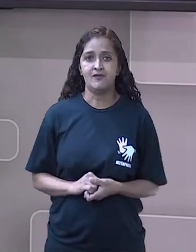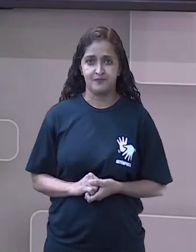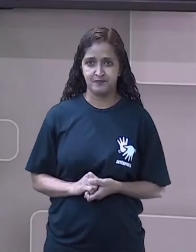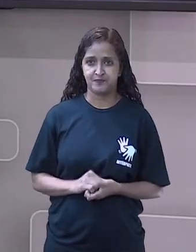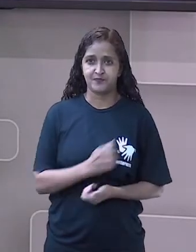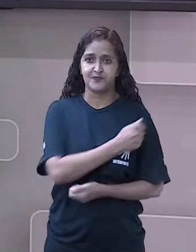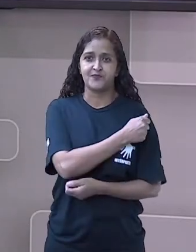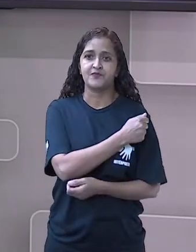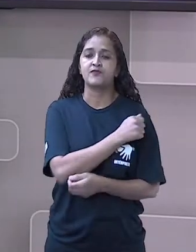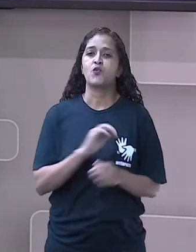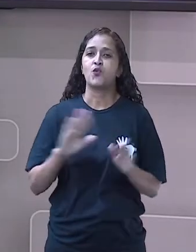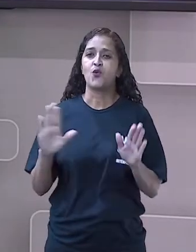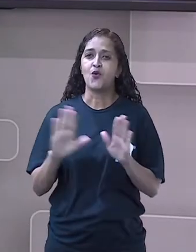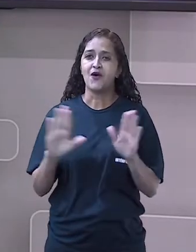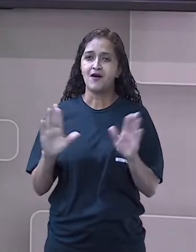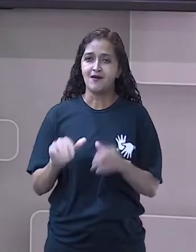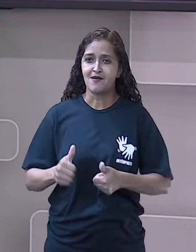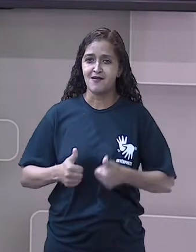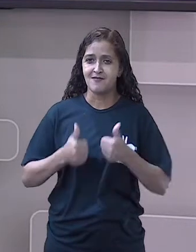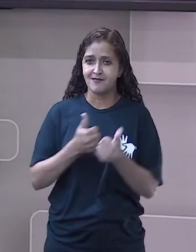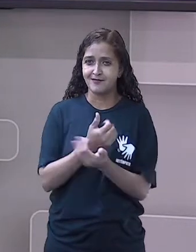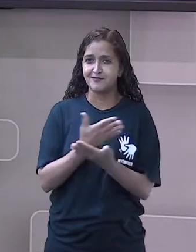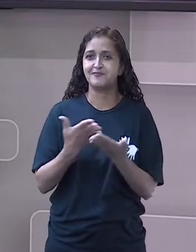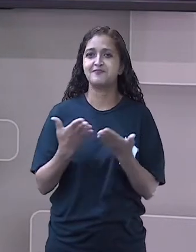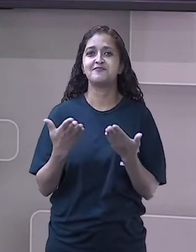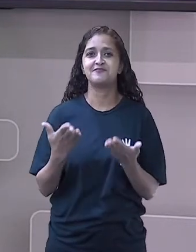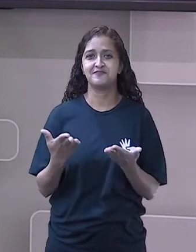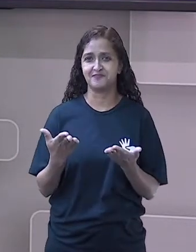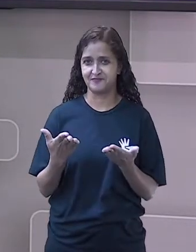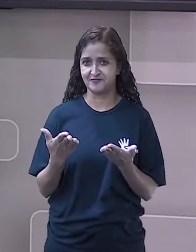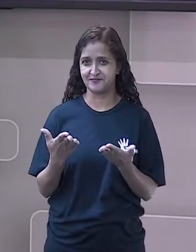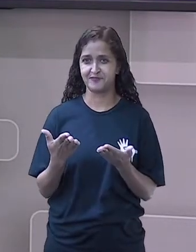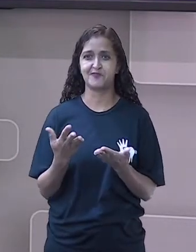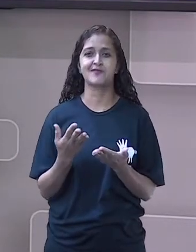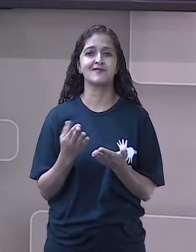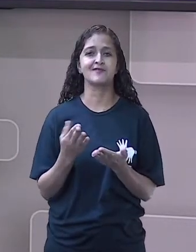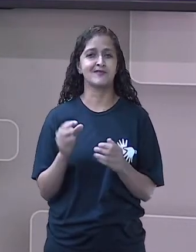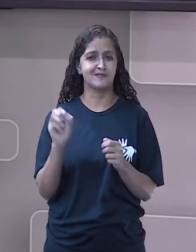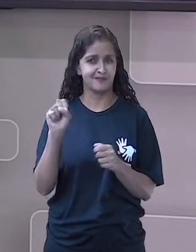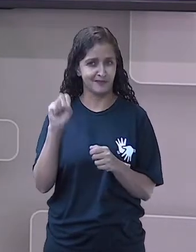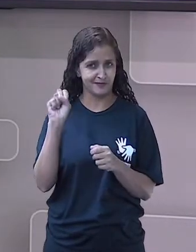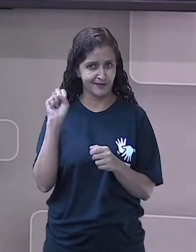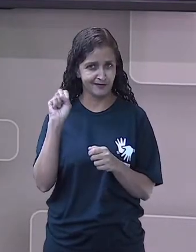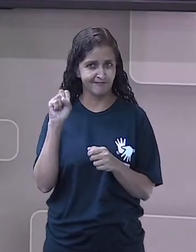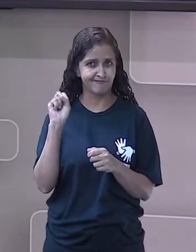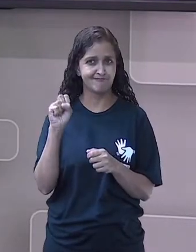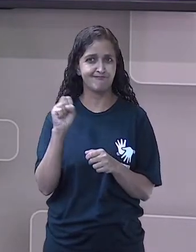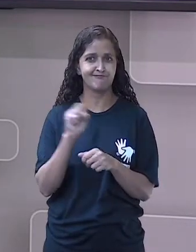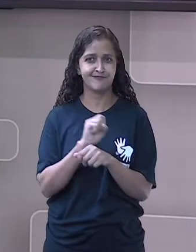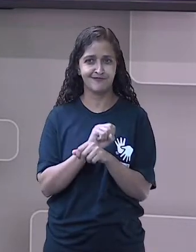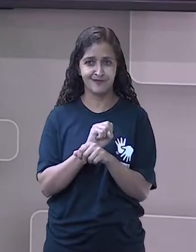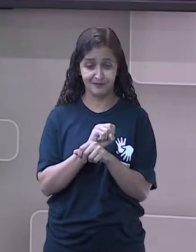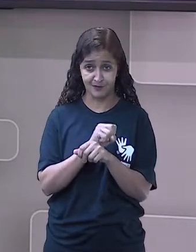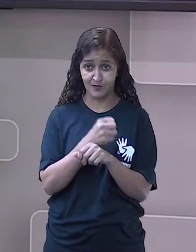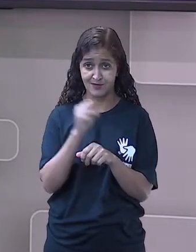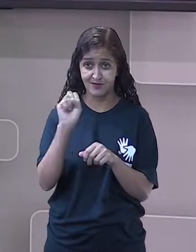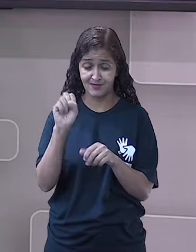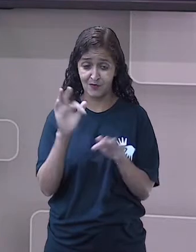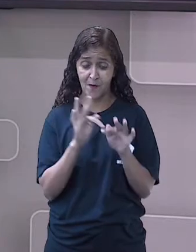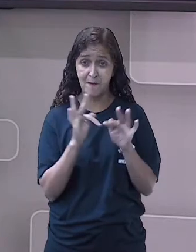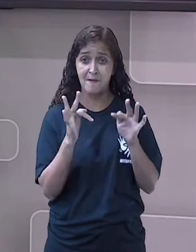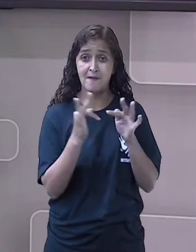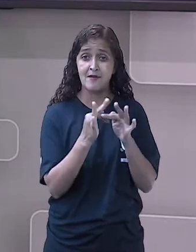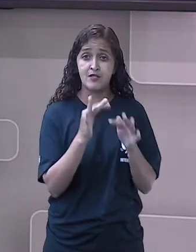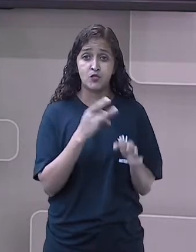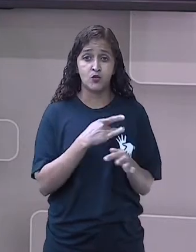Olá, estudantes! Tudo bem com vocês? Nós esperamos que esteja tudo bem com você e com a sua família,